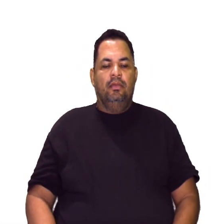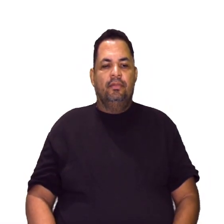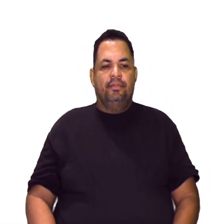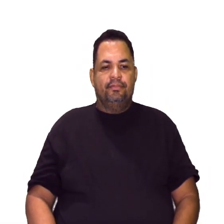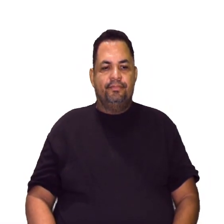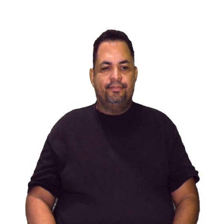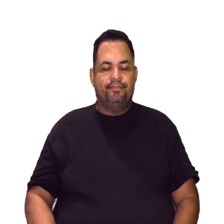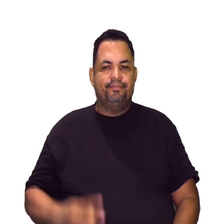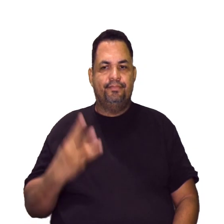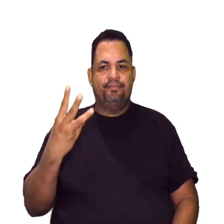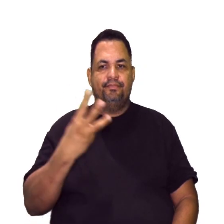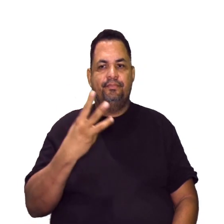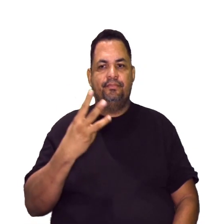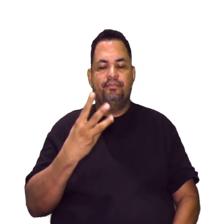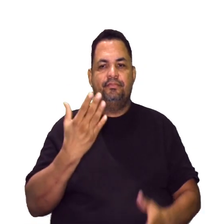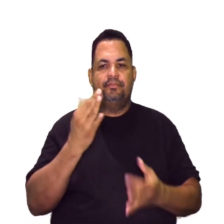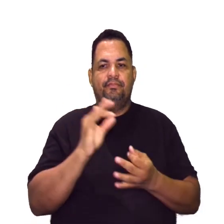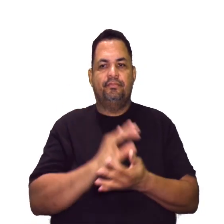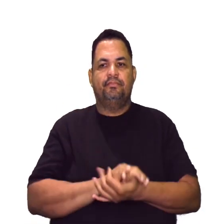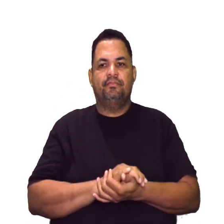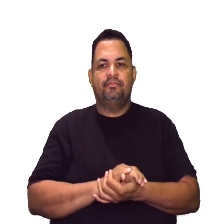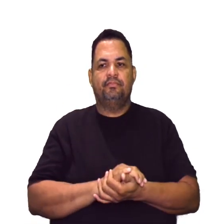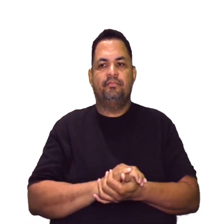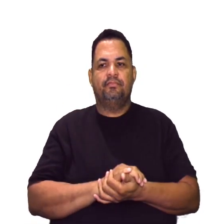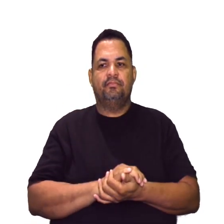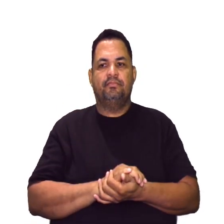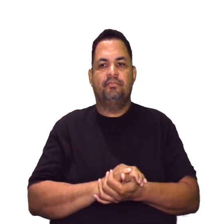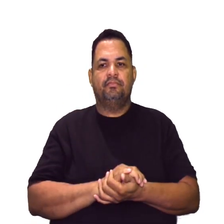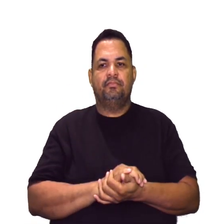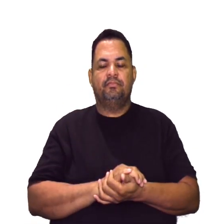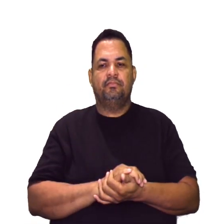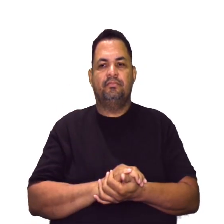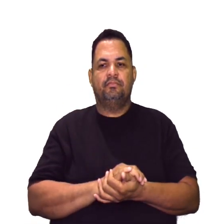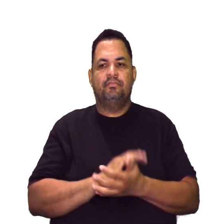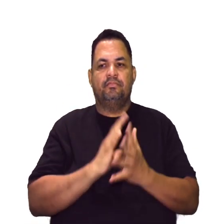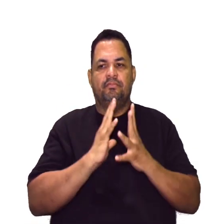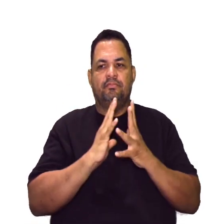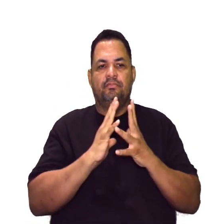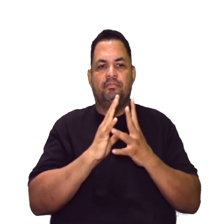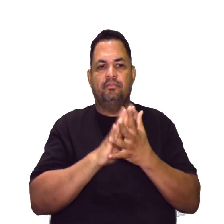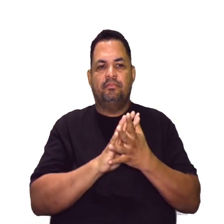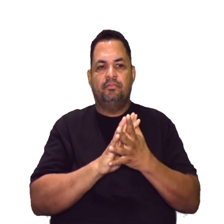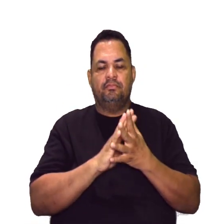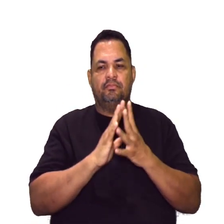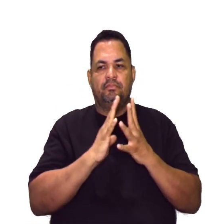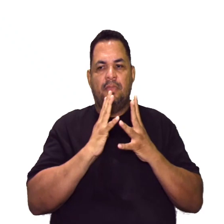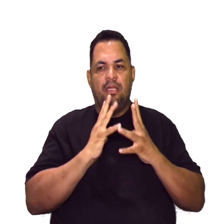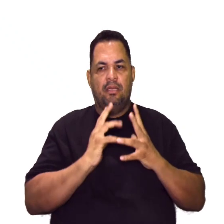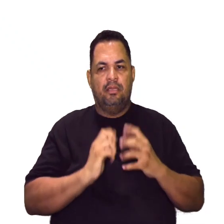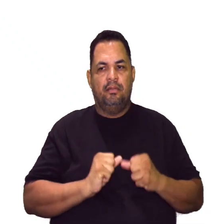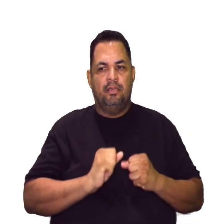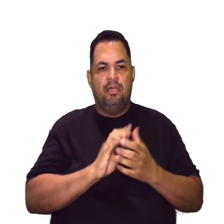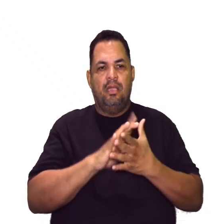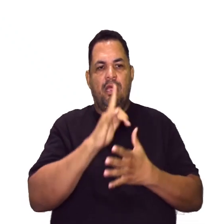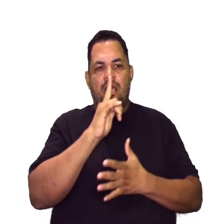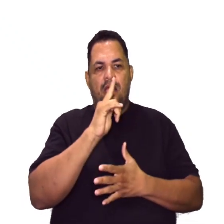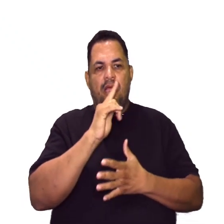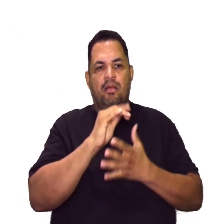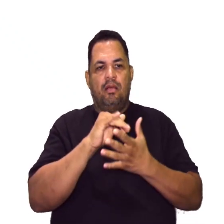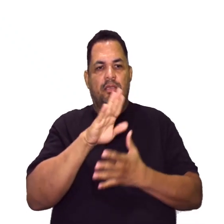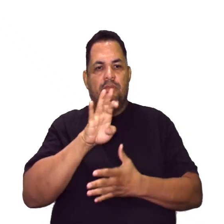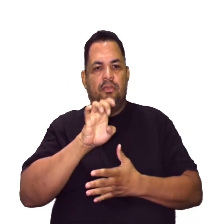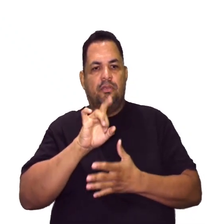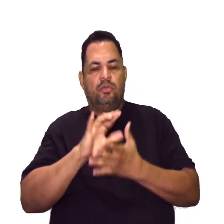Na terceira questão, o enunciado está dizendo: a desinfecção de águas